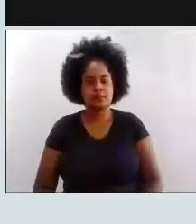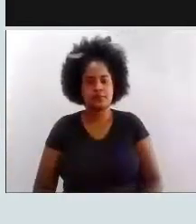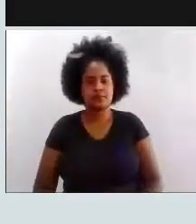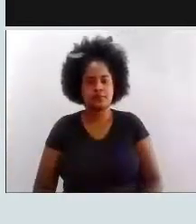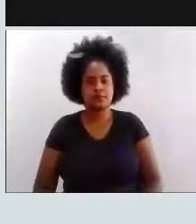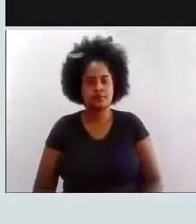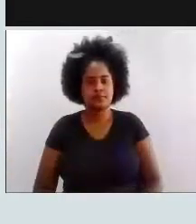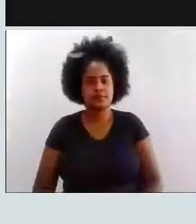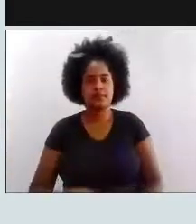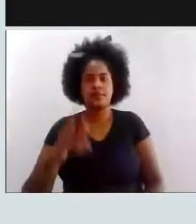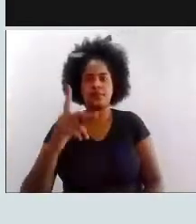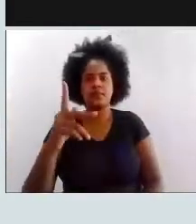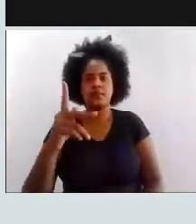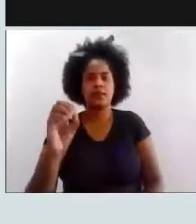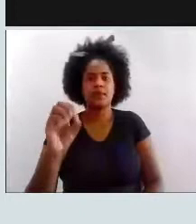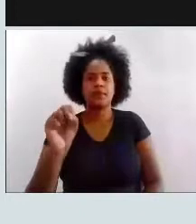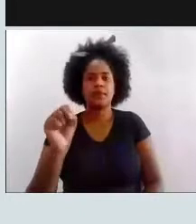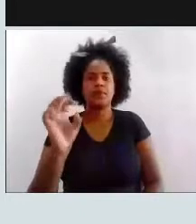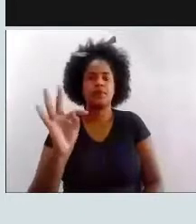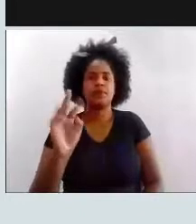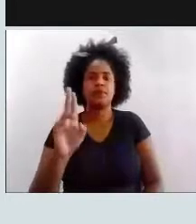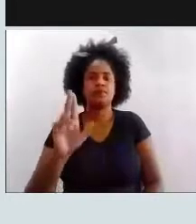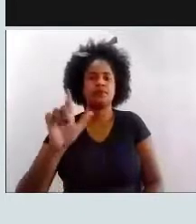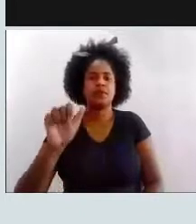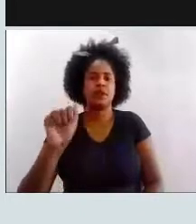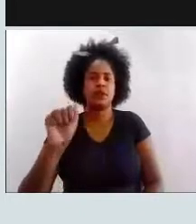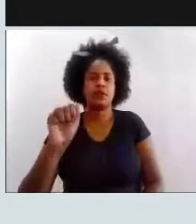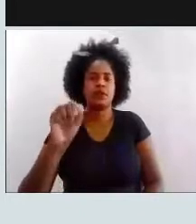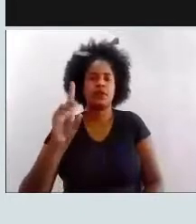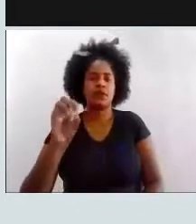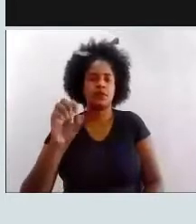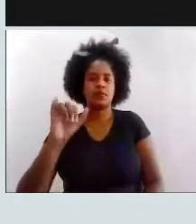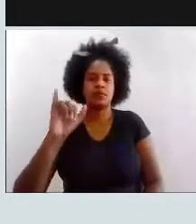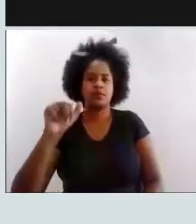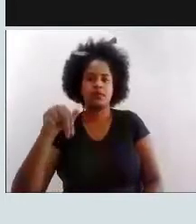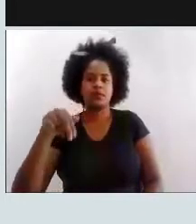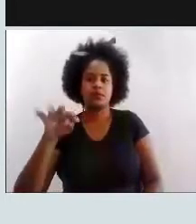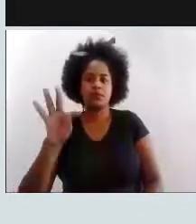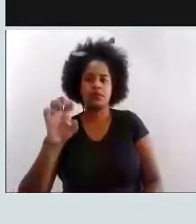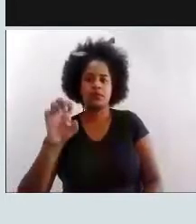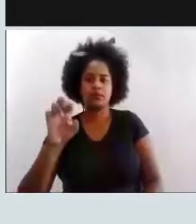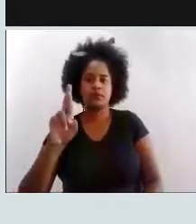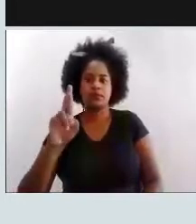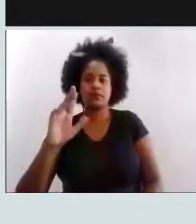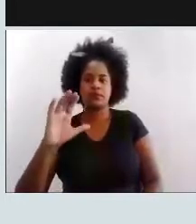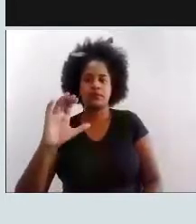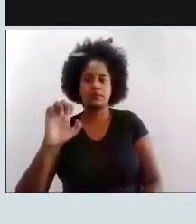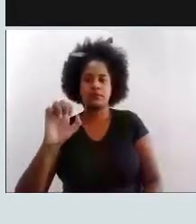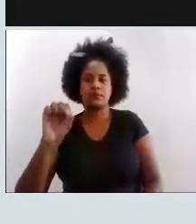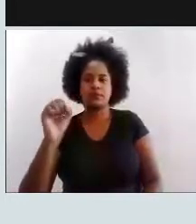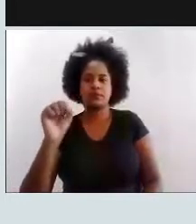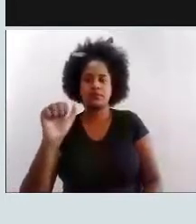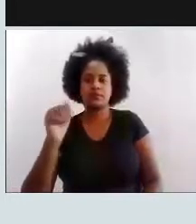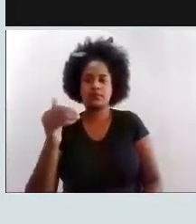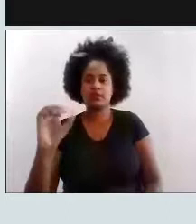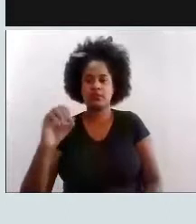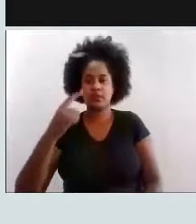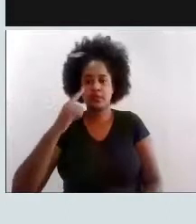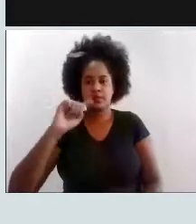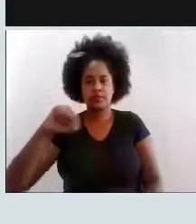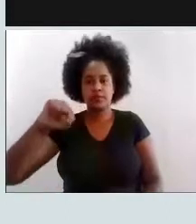Postulado da interseção. Vocês estão vendo essa figura aí, essa parte em